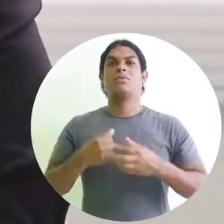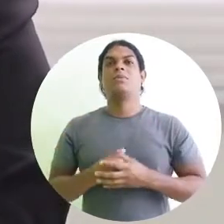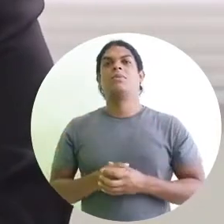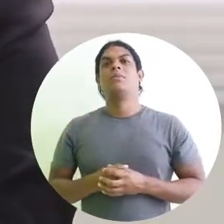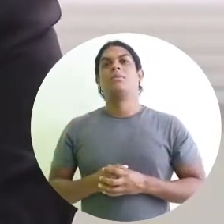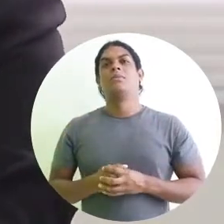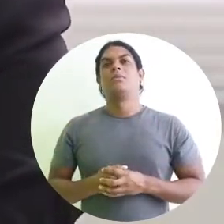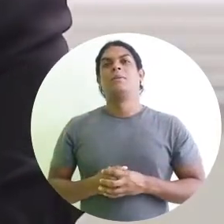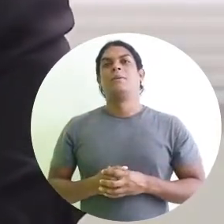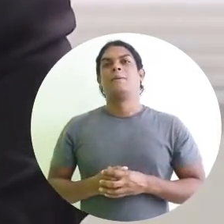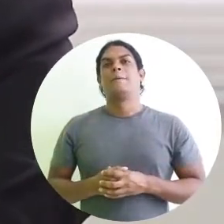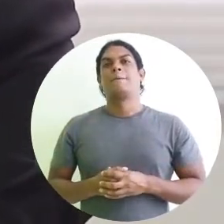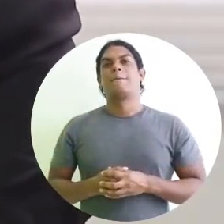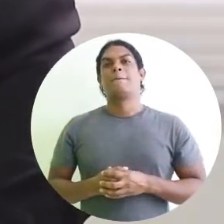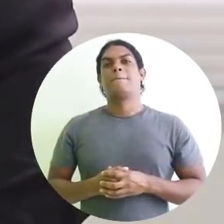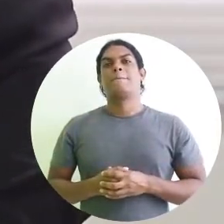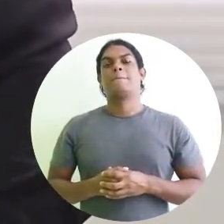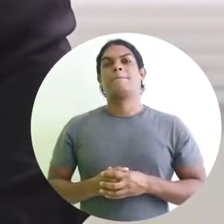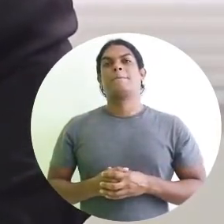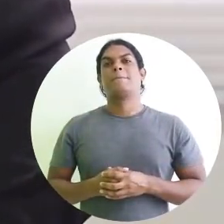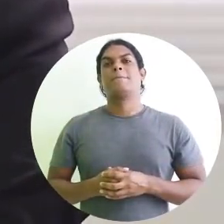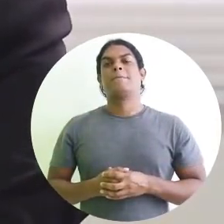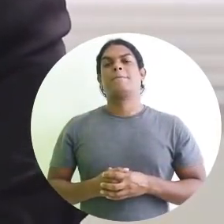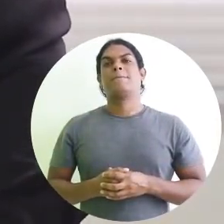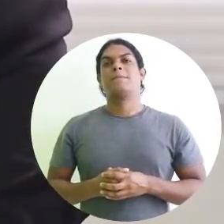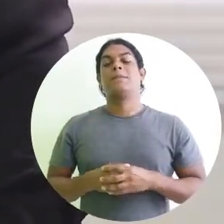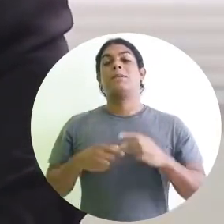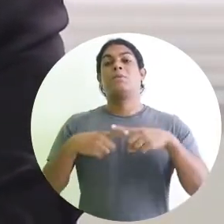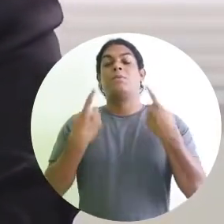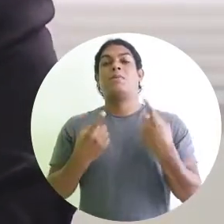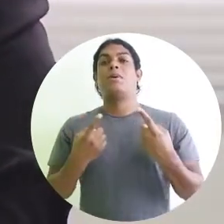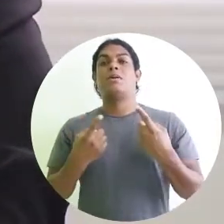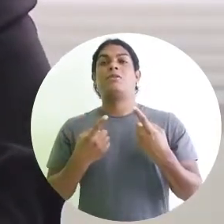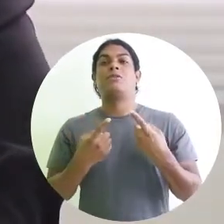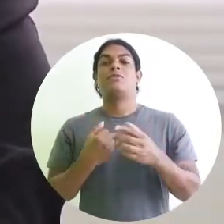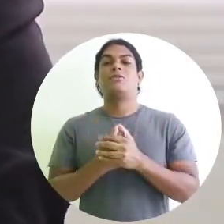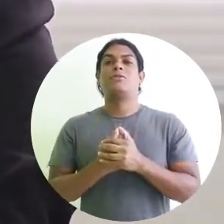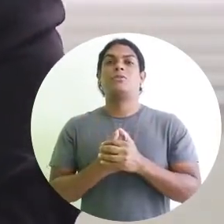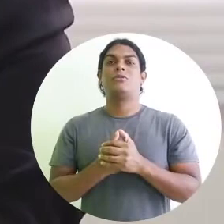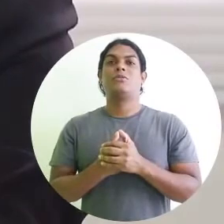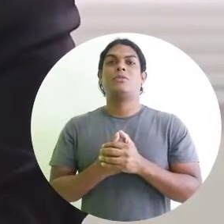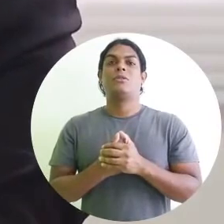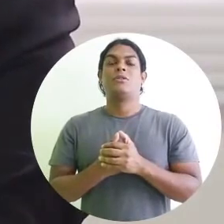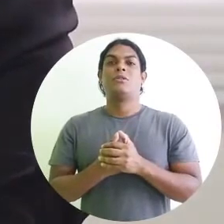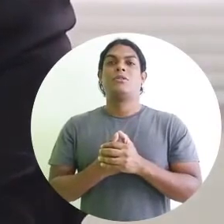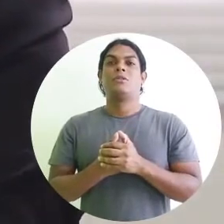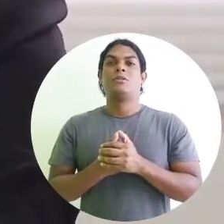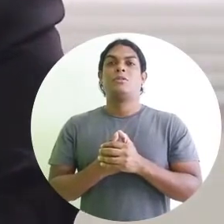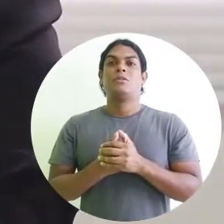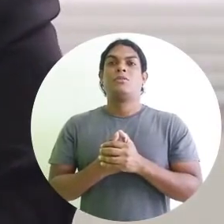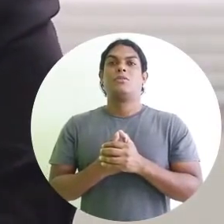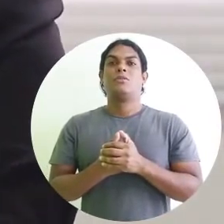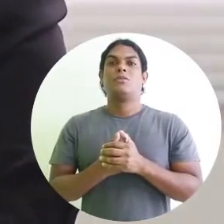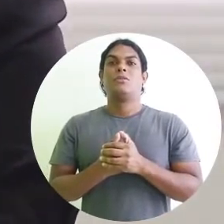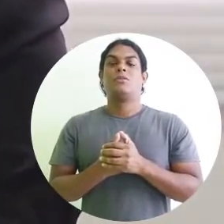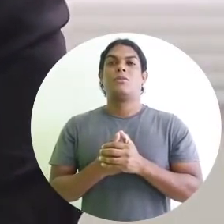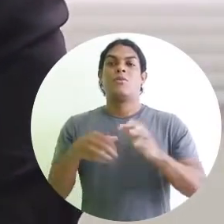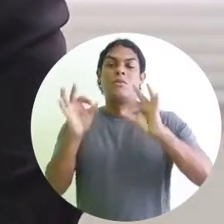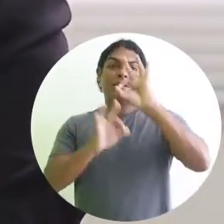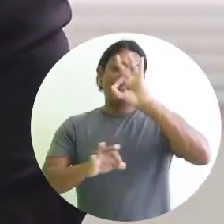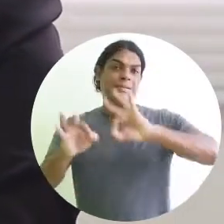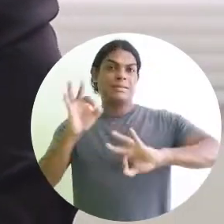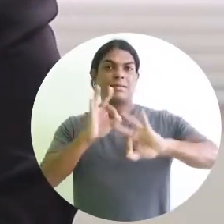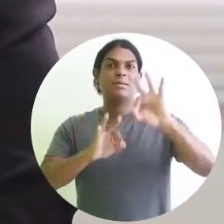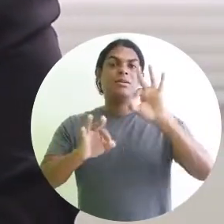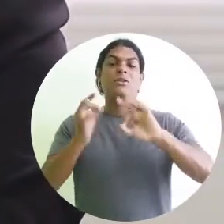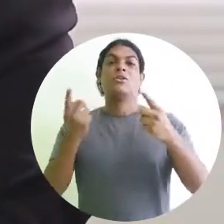pagar exatamente naquele momento, mas com uma autorização para que em tantos dias o banco debite esse